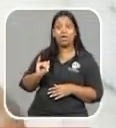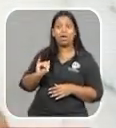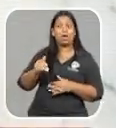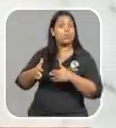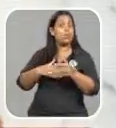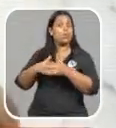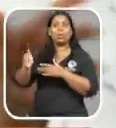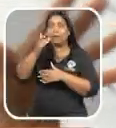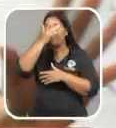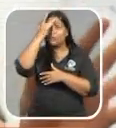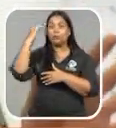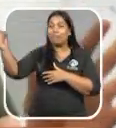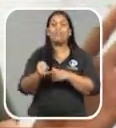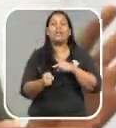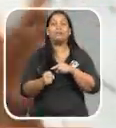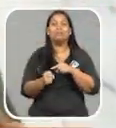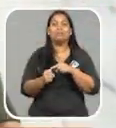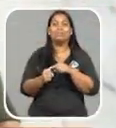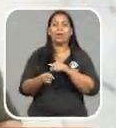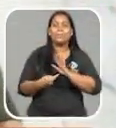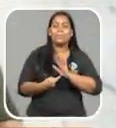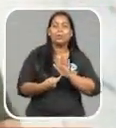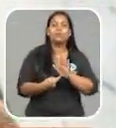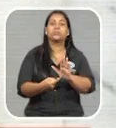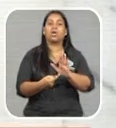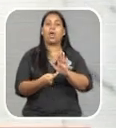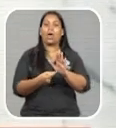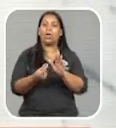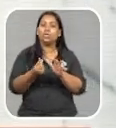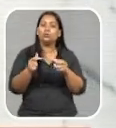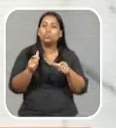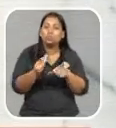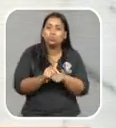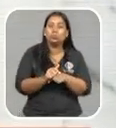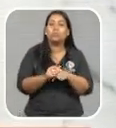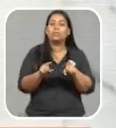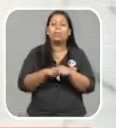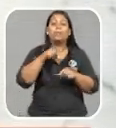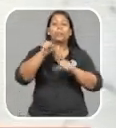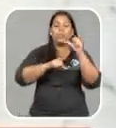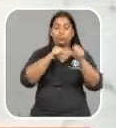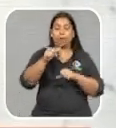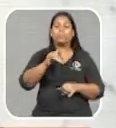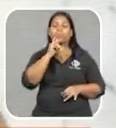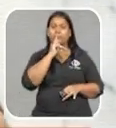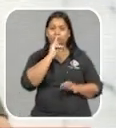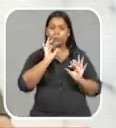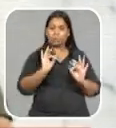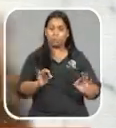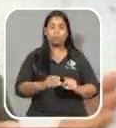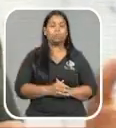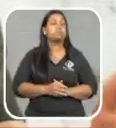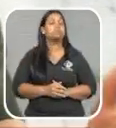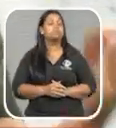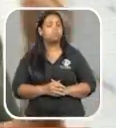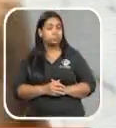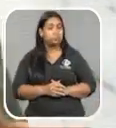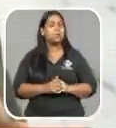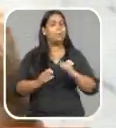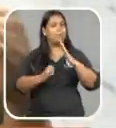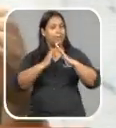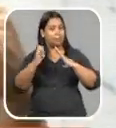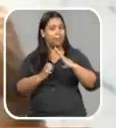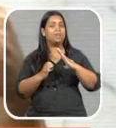e mais, e mudar coisas. Exemplo prático. Tinha uma empresa aí que tem um conjunto de vigilantes. Eles iam mudar